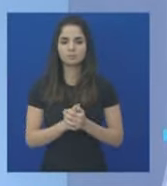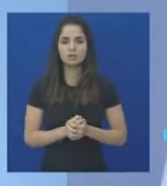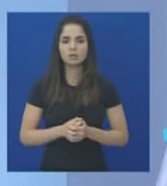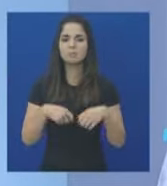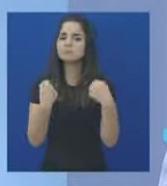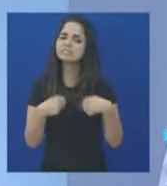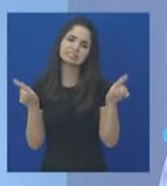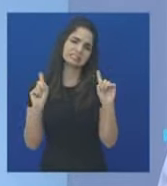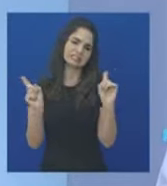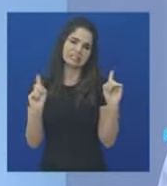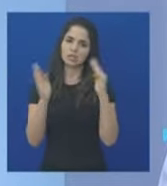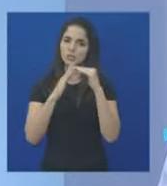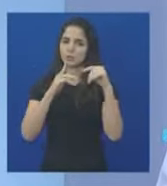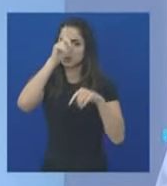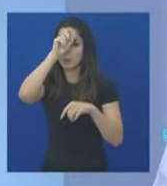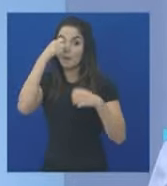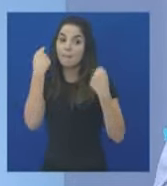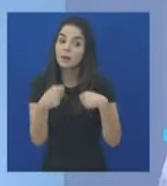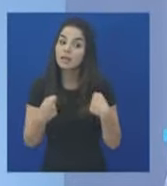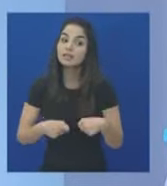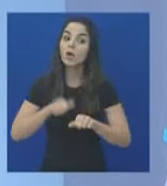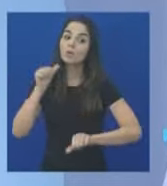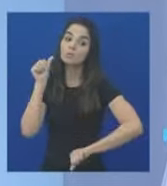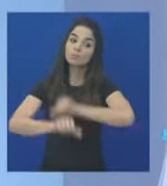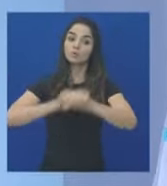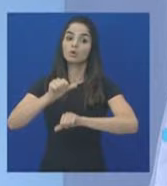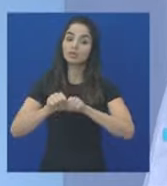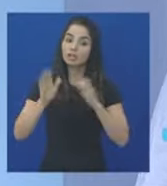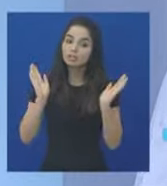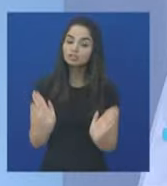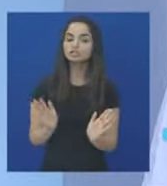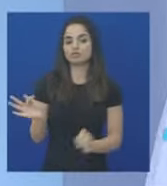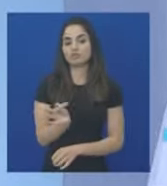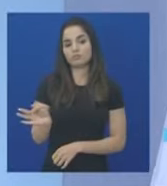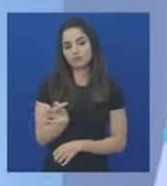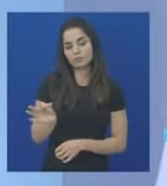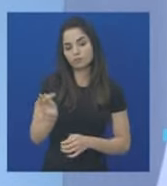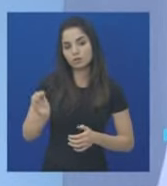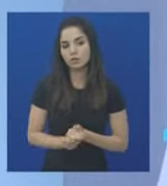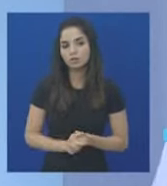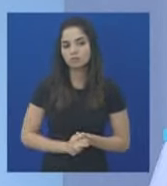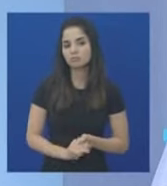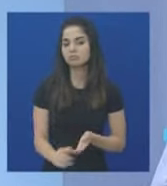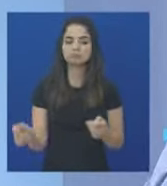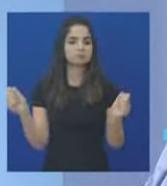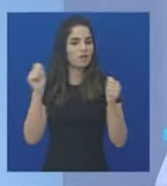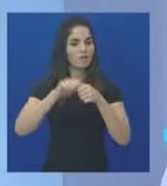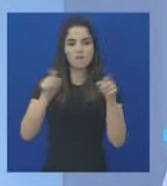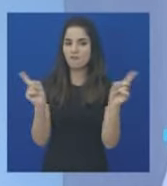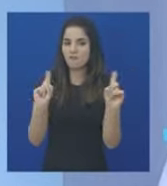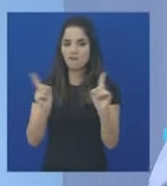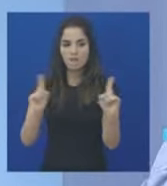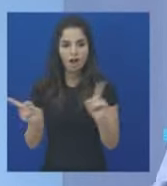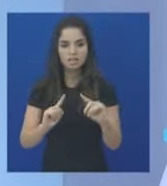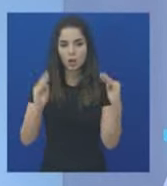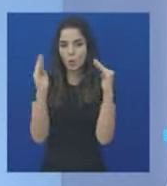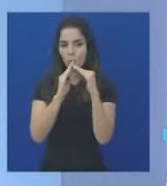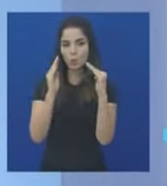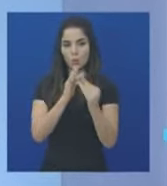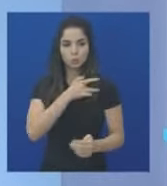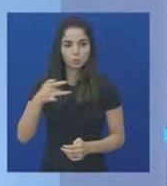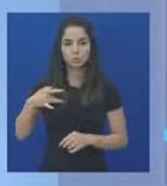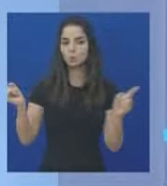hospitais. Temos que colocar para funcionar o que não está funcionando. Não vou fazer postos de saúde. Vou colocar para funcionar os